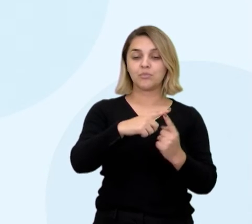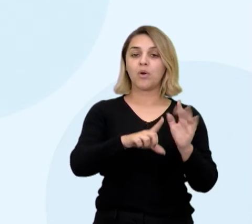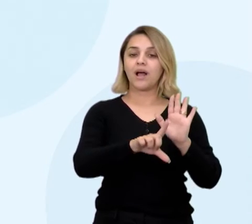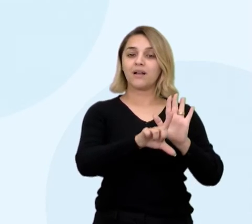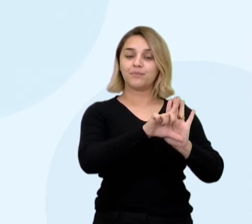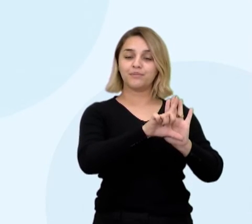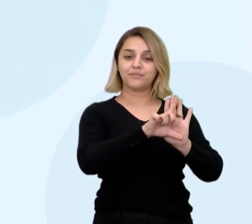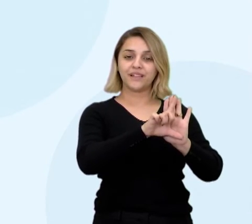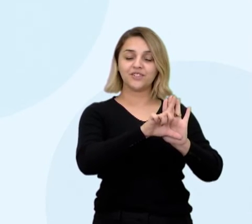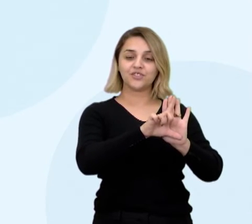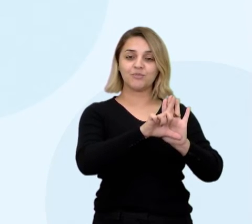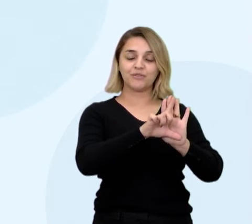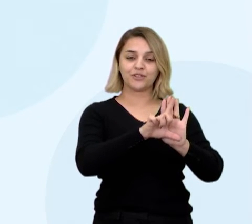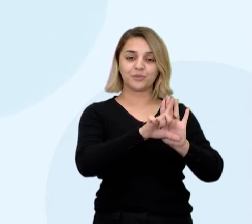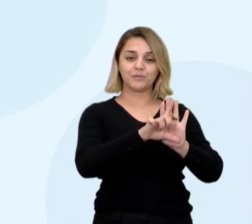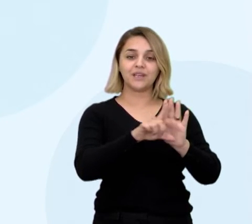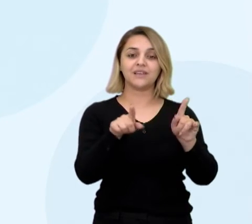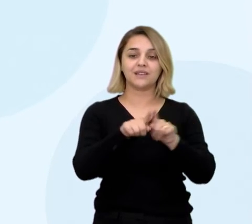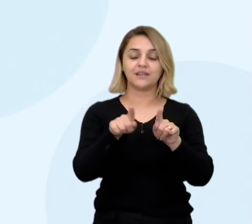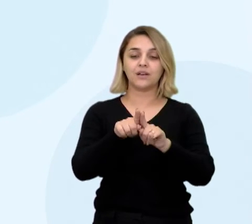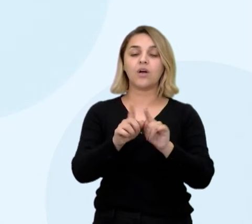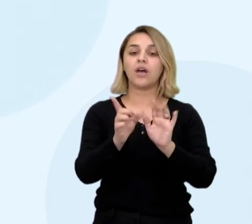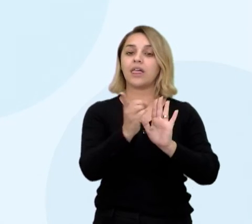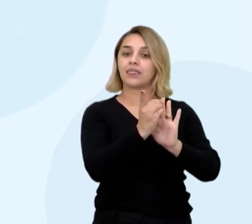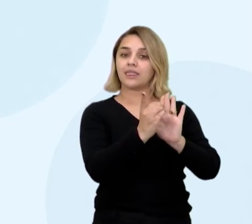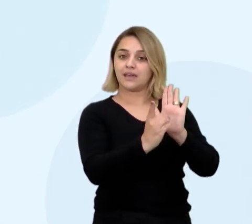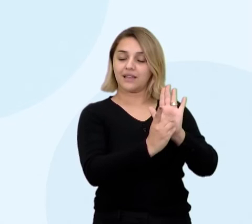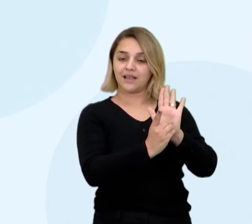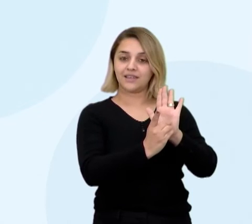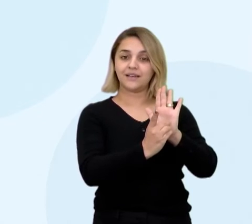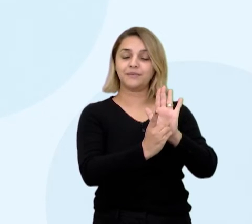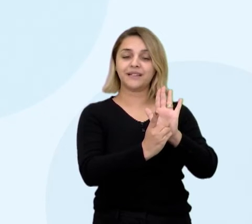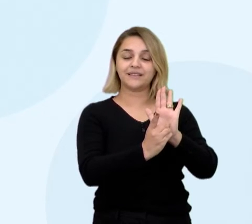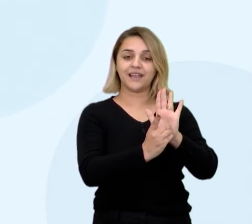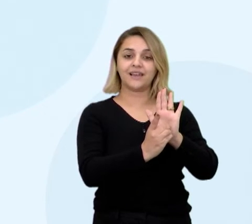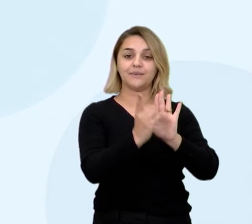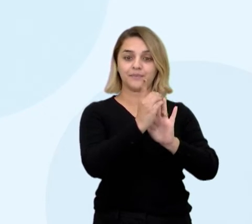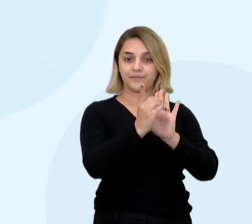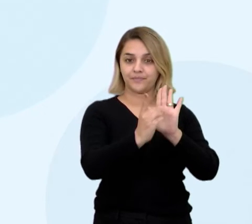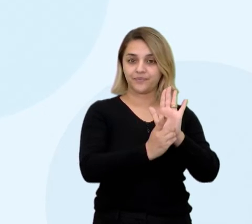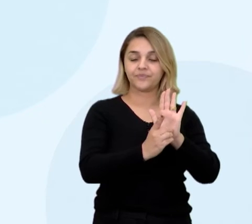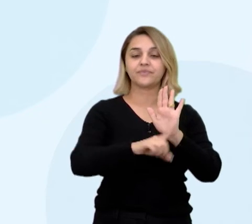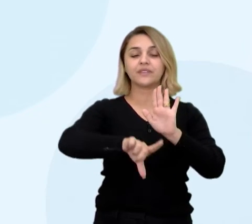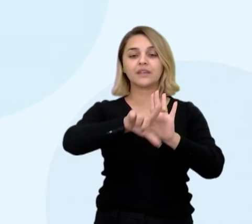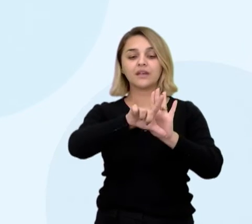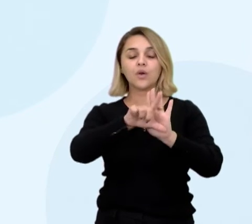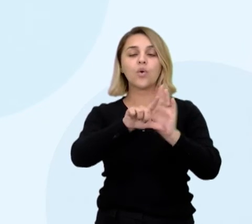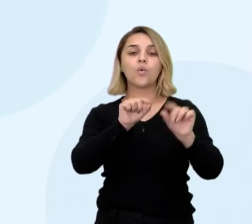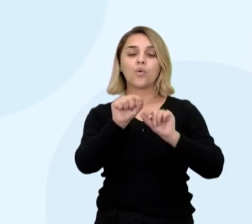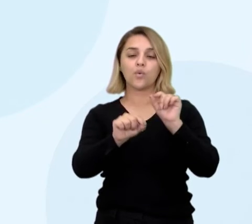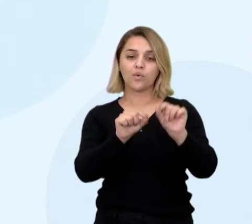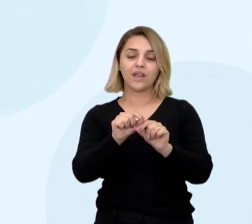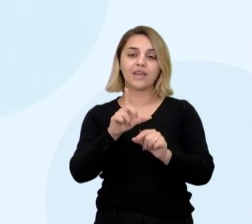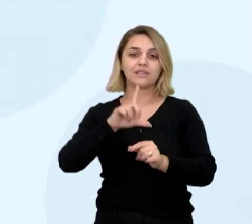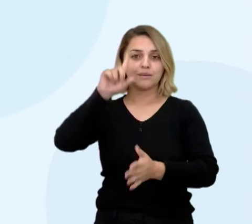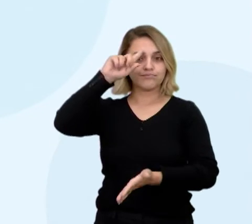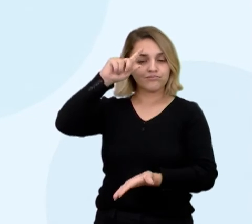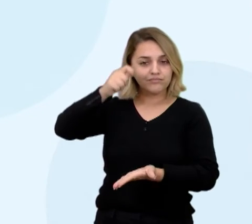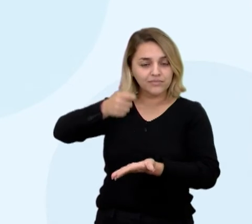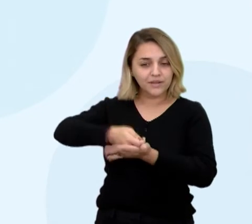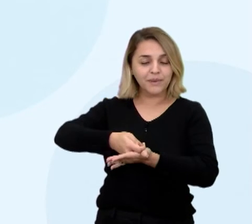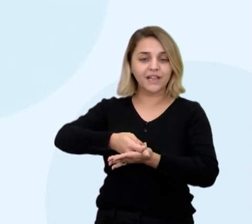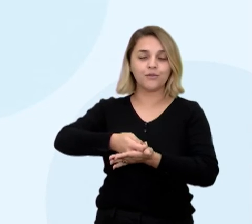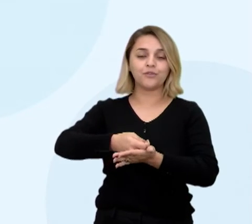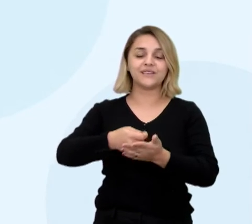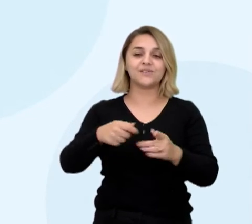primeiro, os decretos legislativos, que eles envolvem somente decisões, matérias,